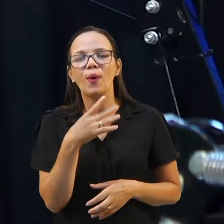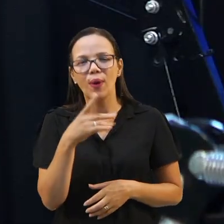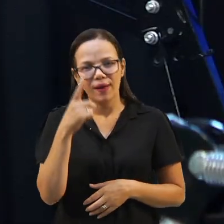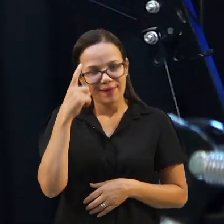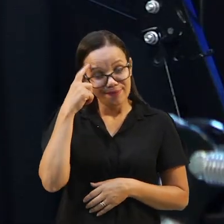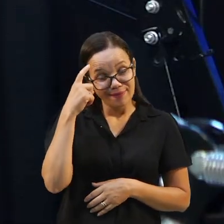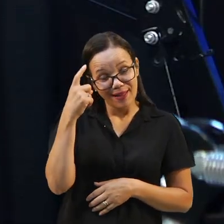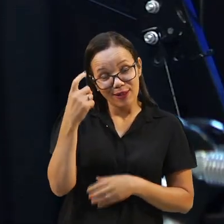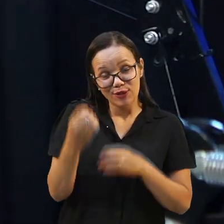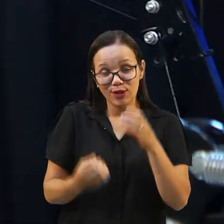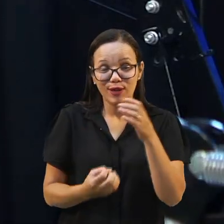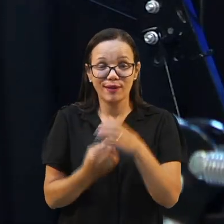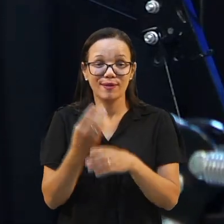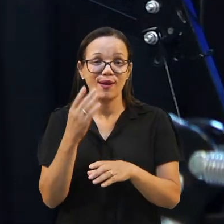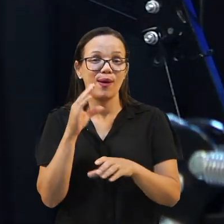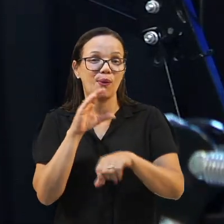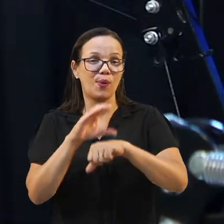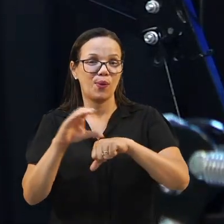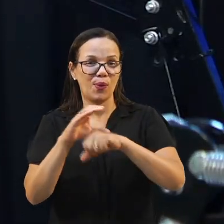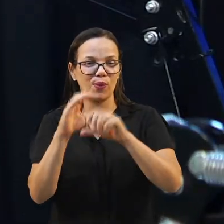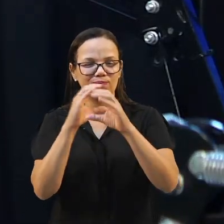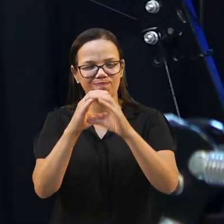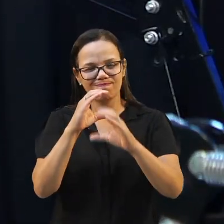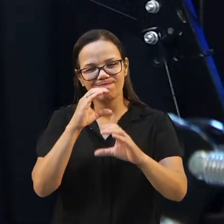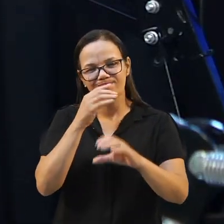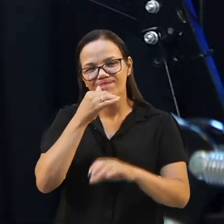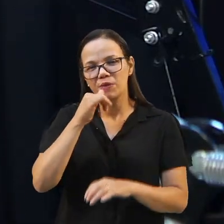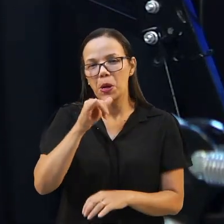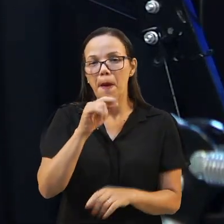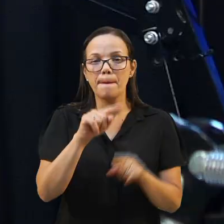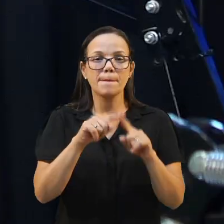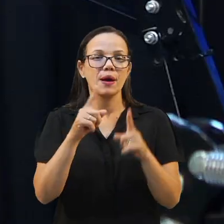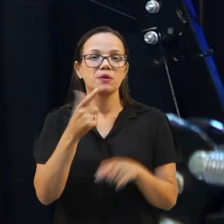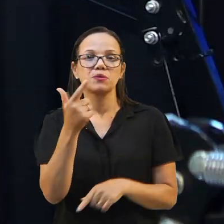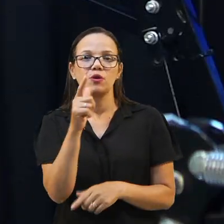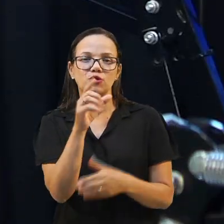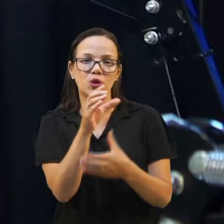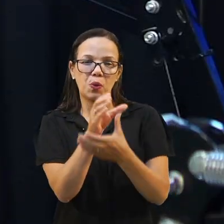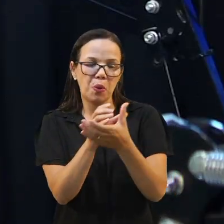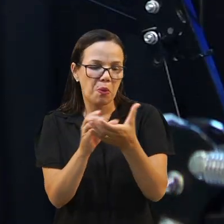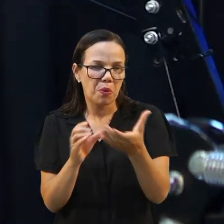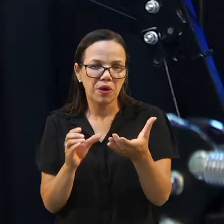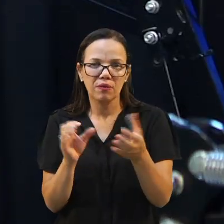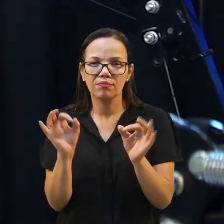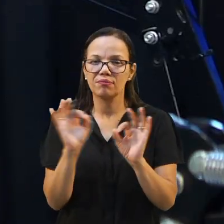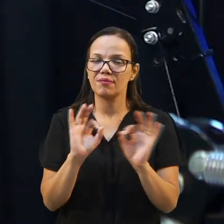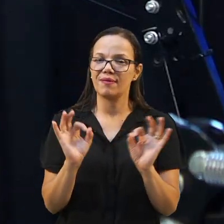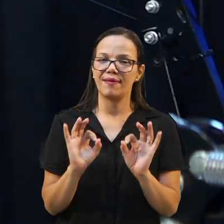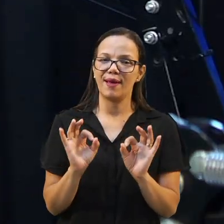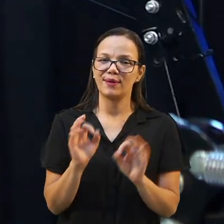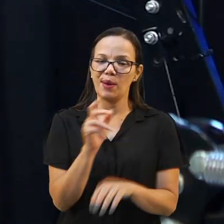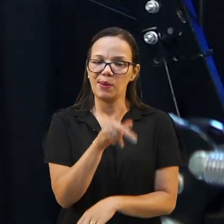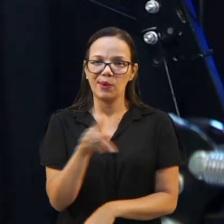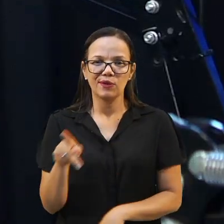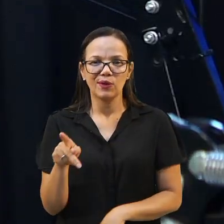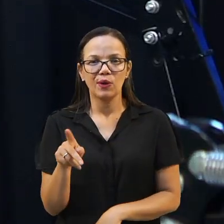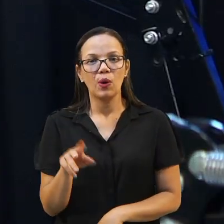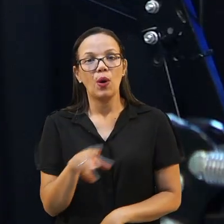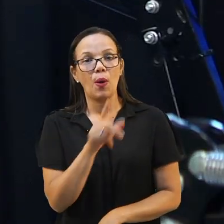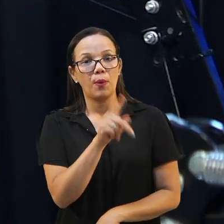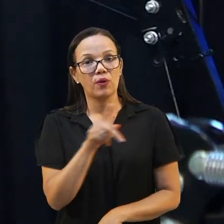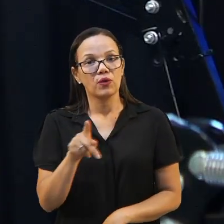intenções de criar um curso de engenharia elétrica, mas não tinha currículo, não tinha docentes. O professor